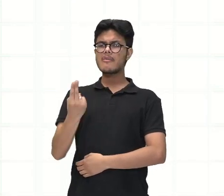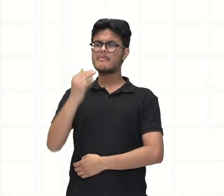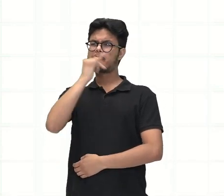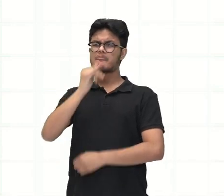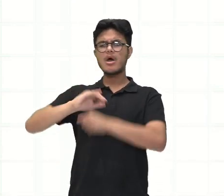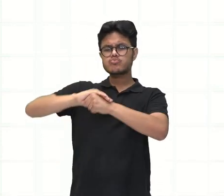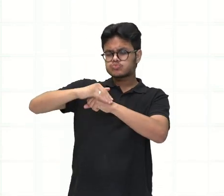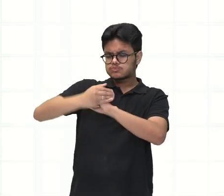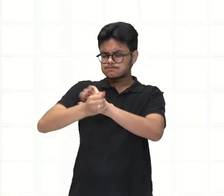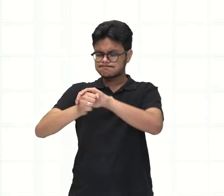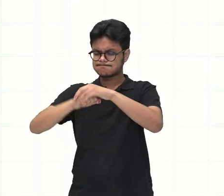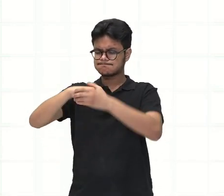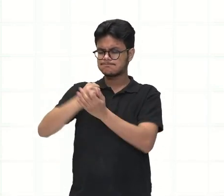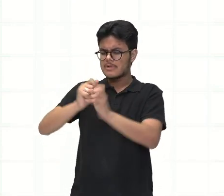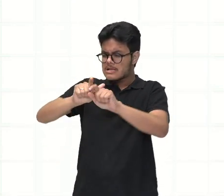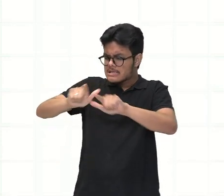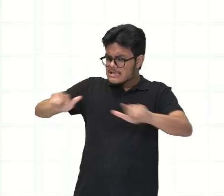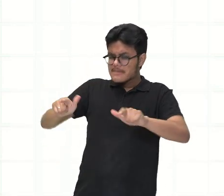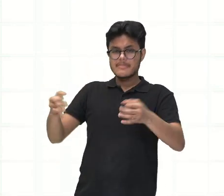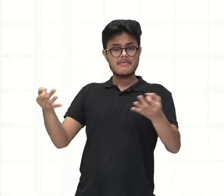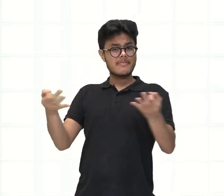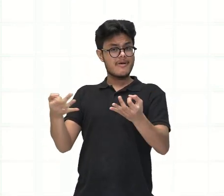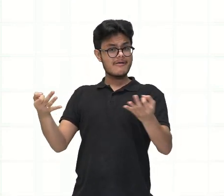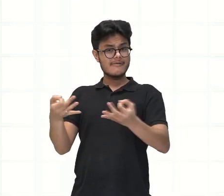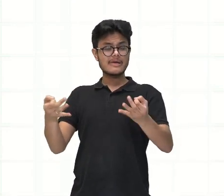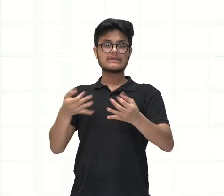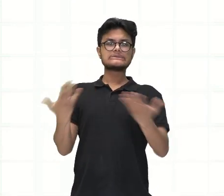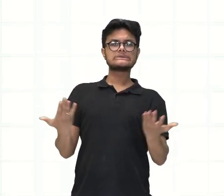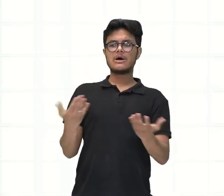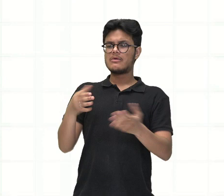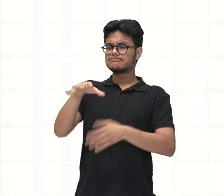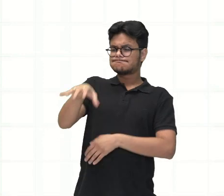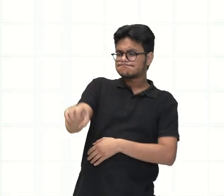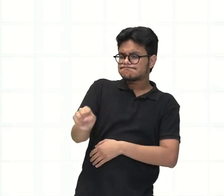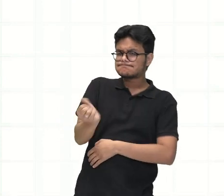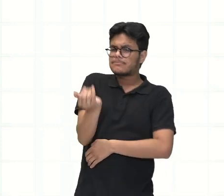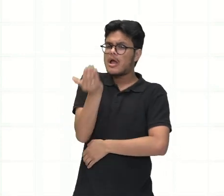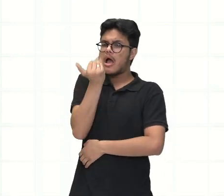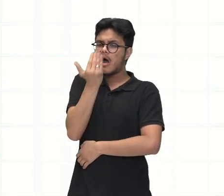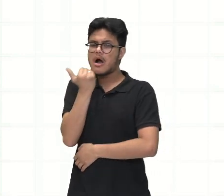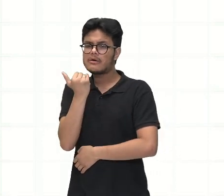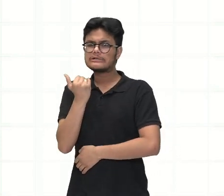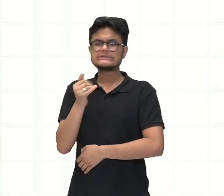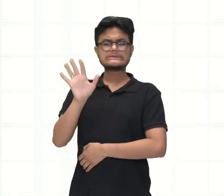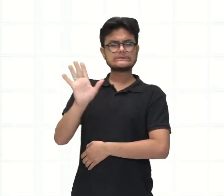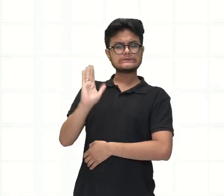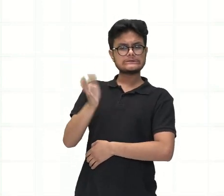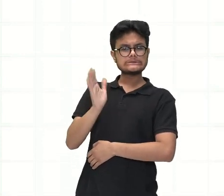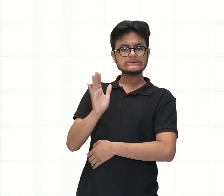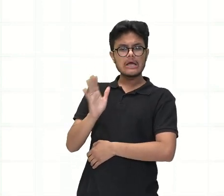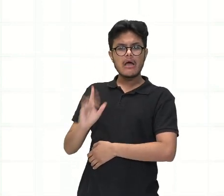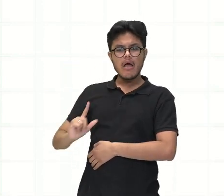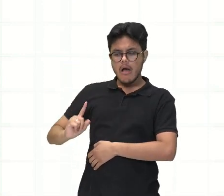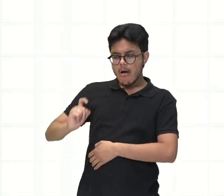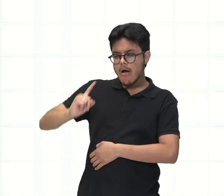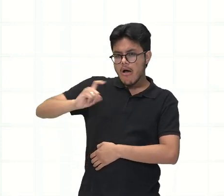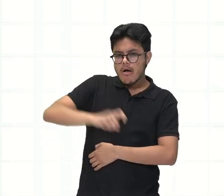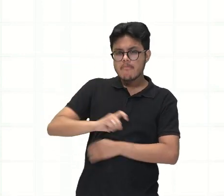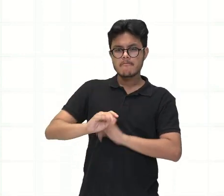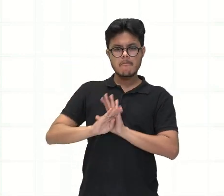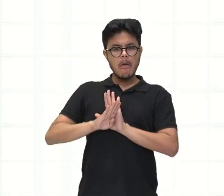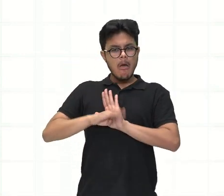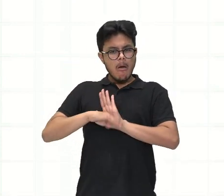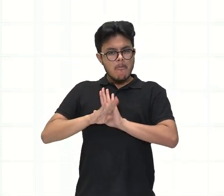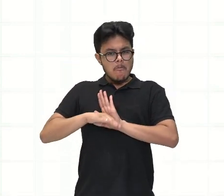as mãos de modo correto, que ao pegar o alimento e contaminou ali aquele alimento, né,